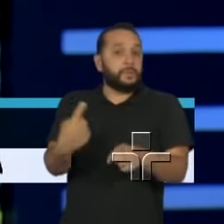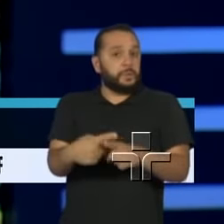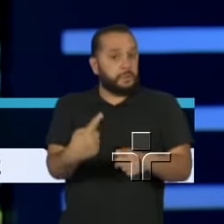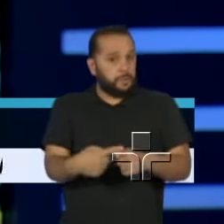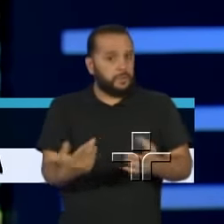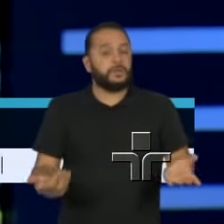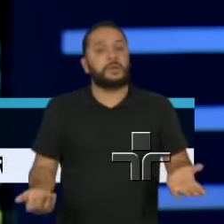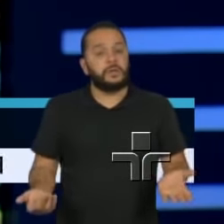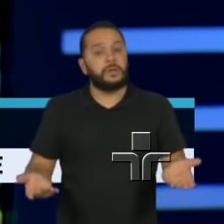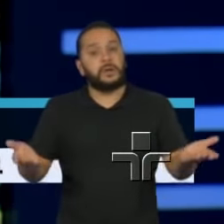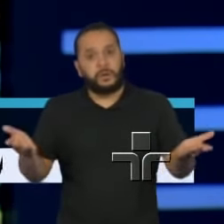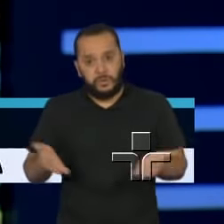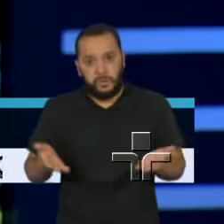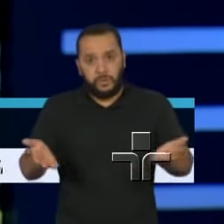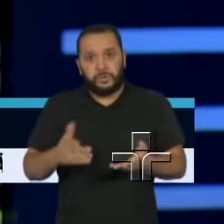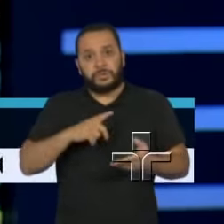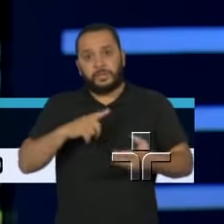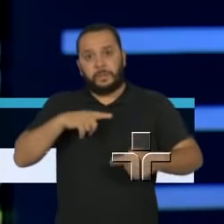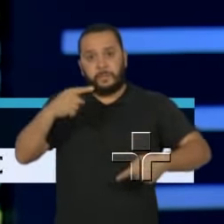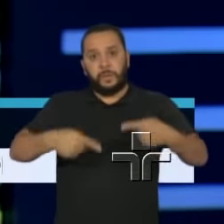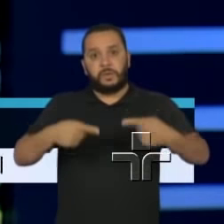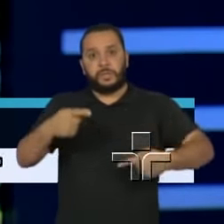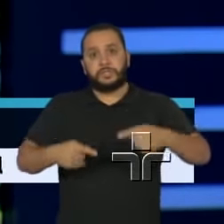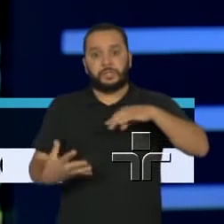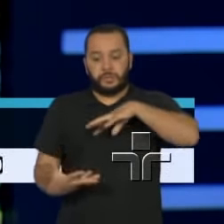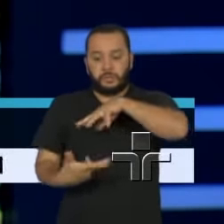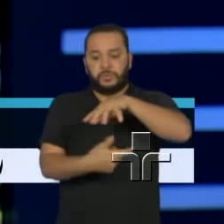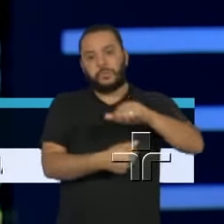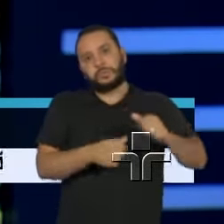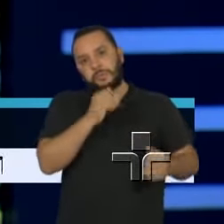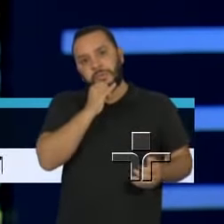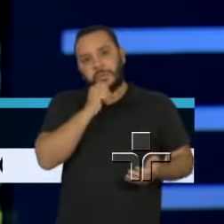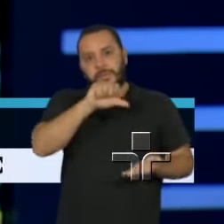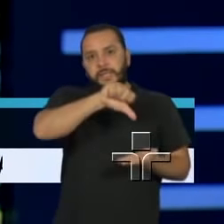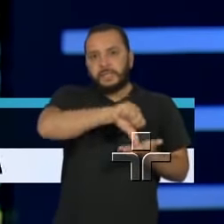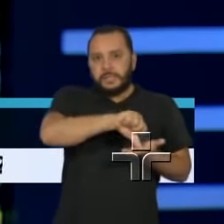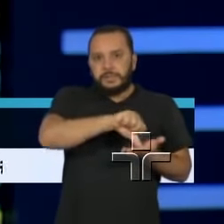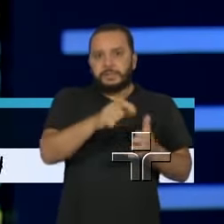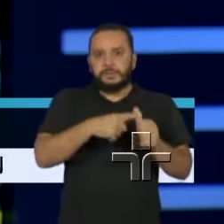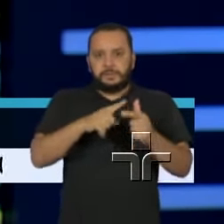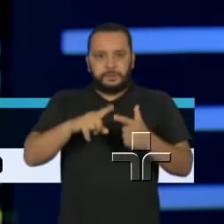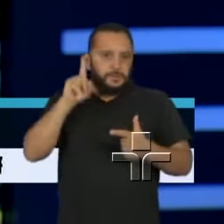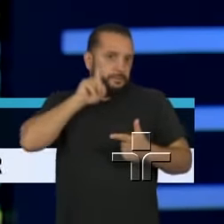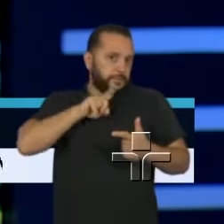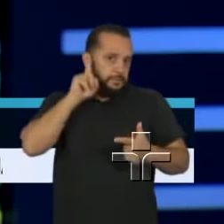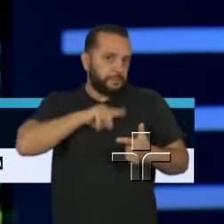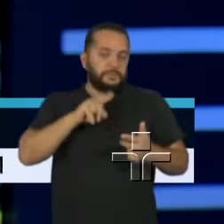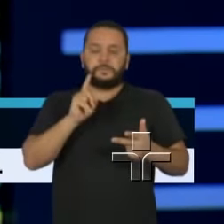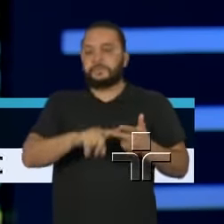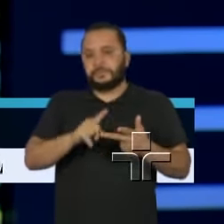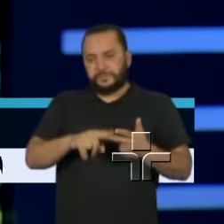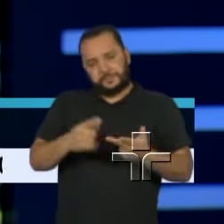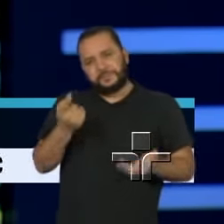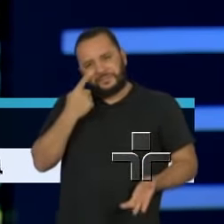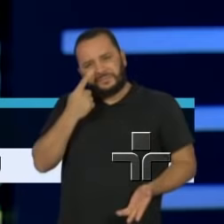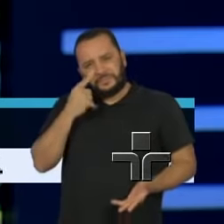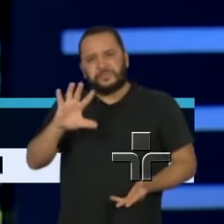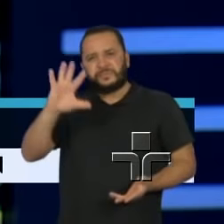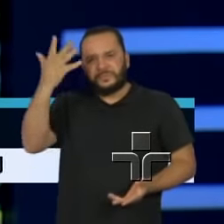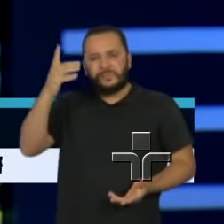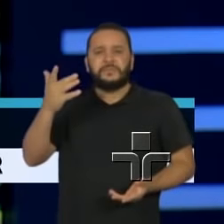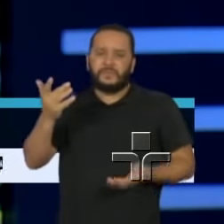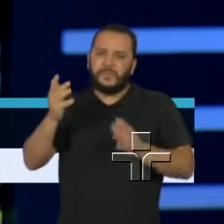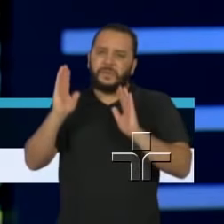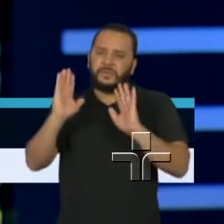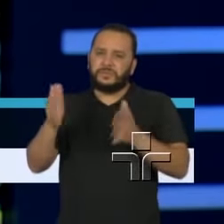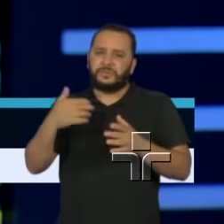a situação da política no mundo, né? Lá no Irã, lá nos Estados Unidos, o ataque do Estado Islâmico,